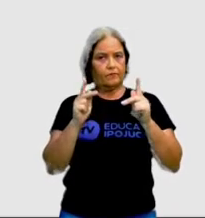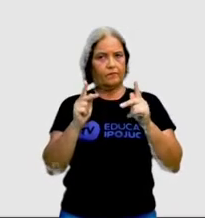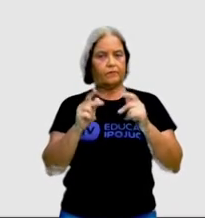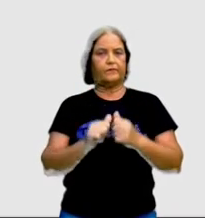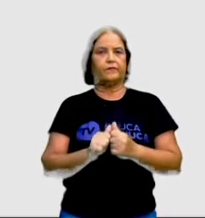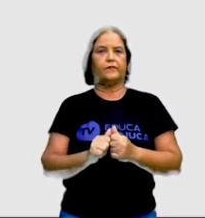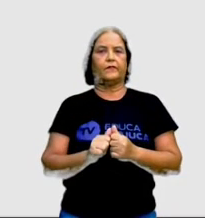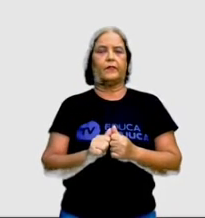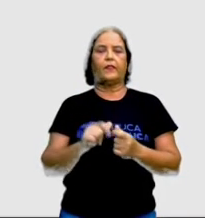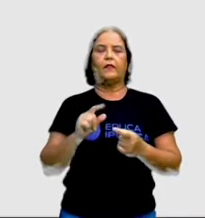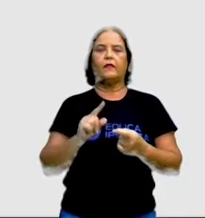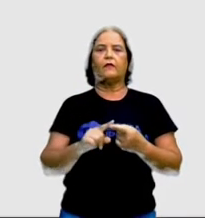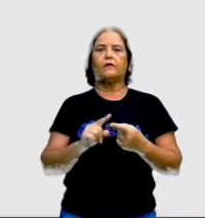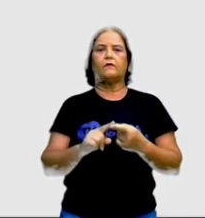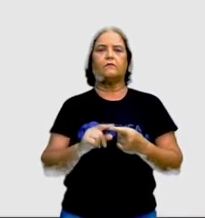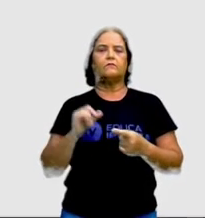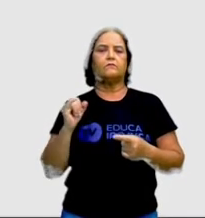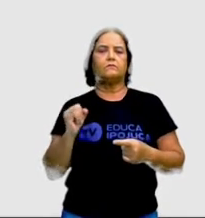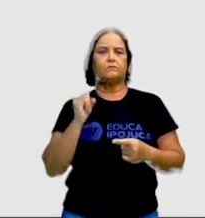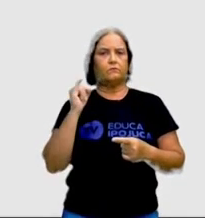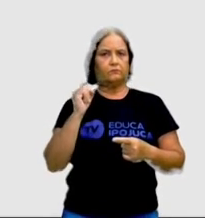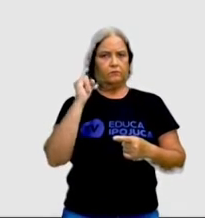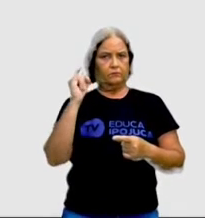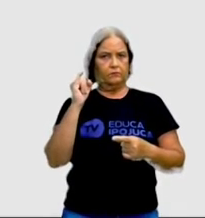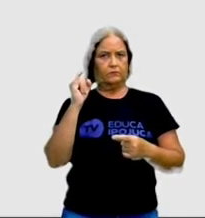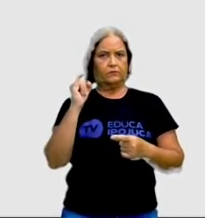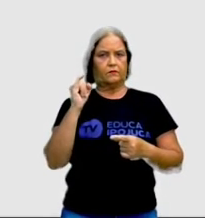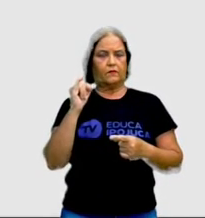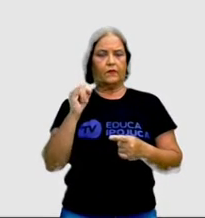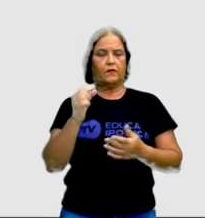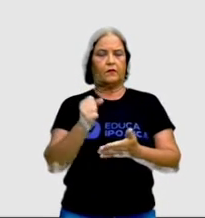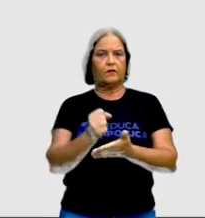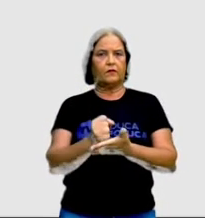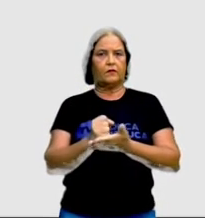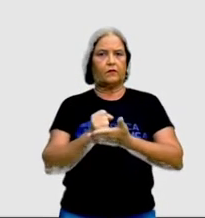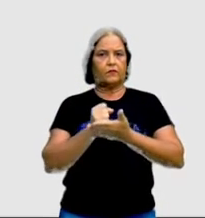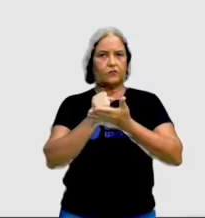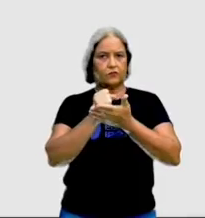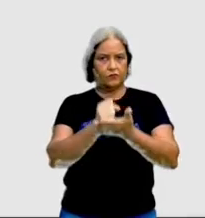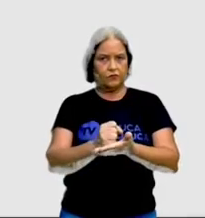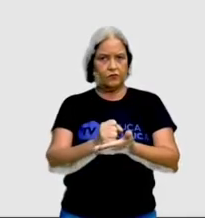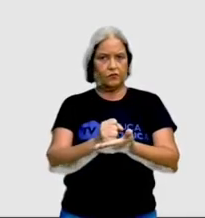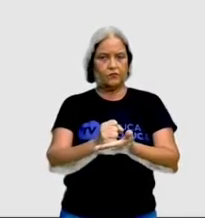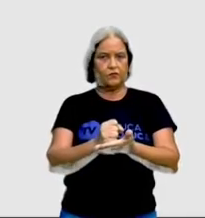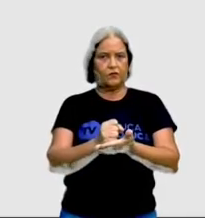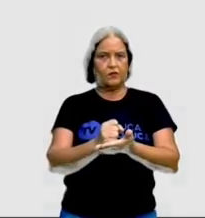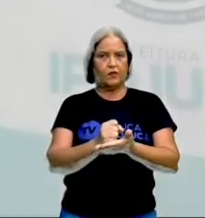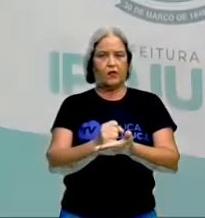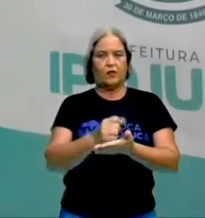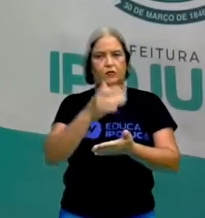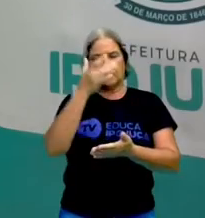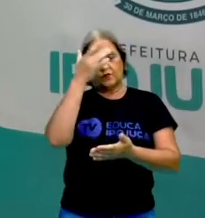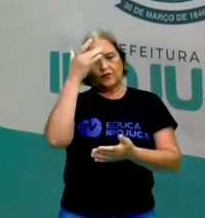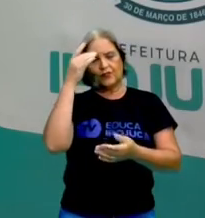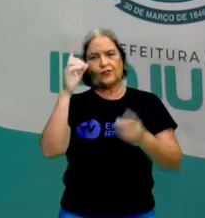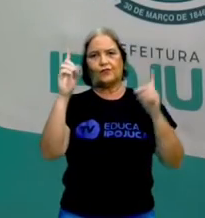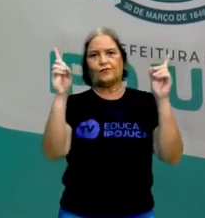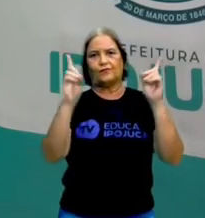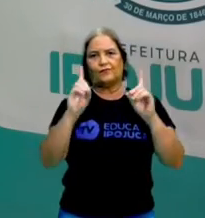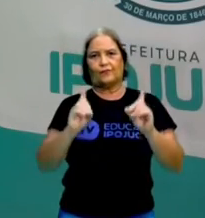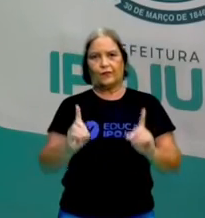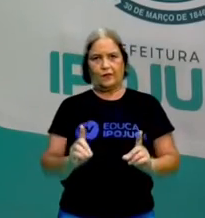Outra coisa muito importante também é ajudar as pessoas que têm